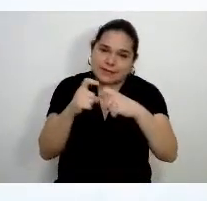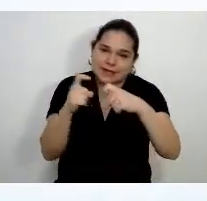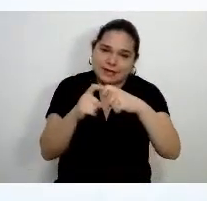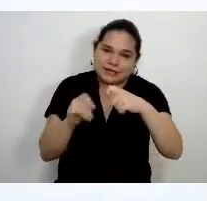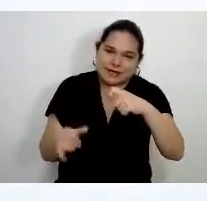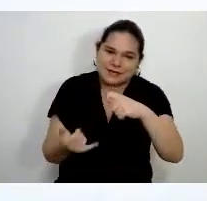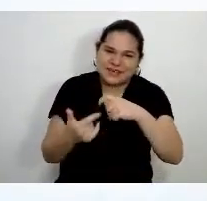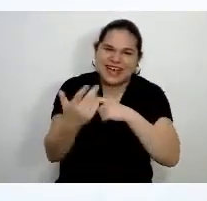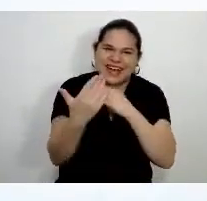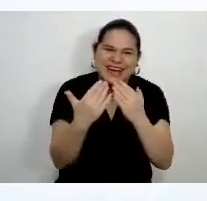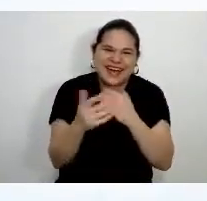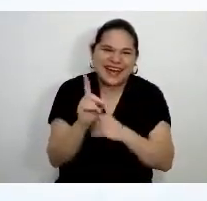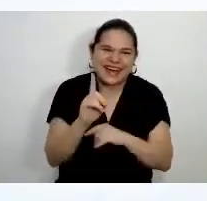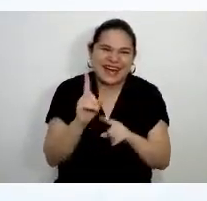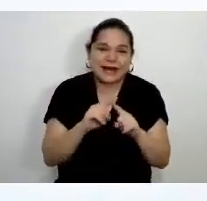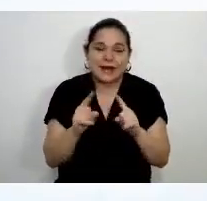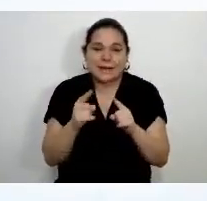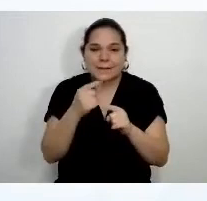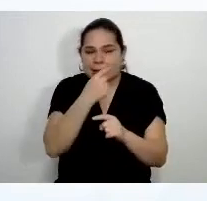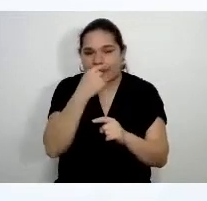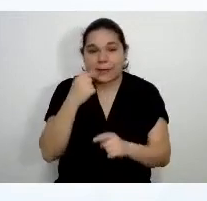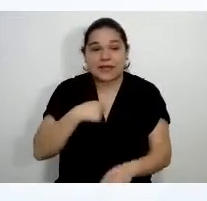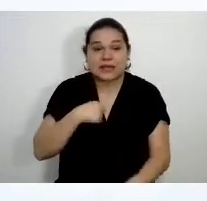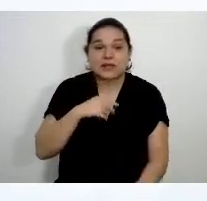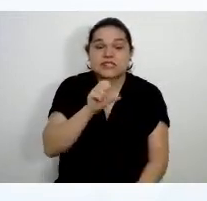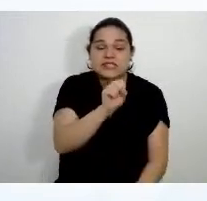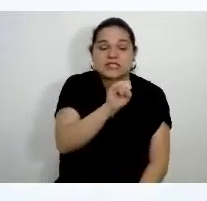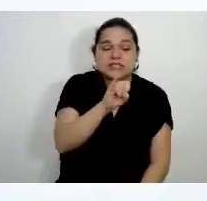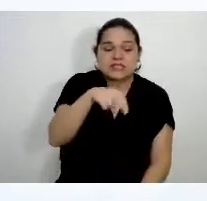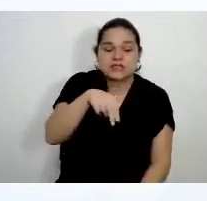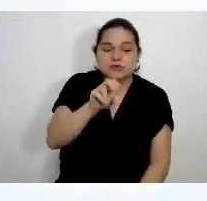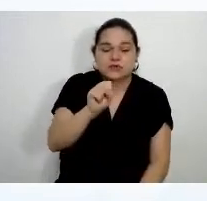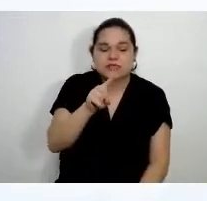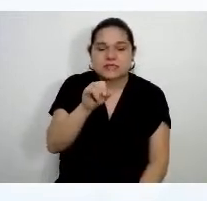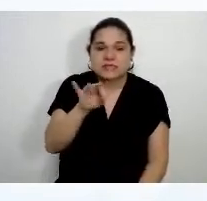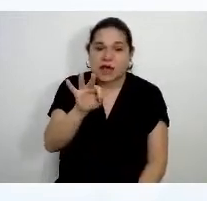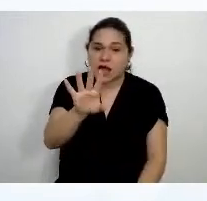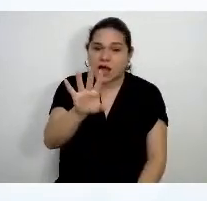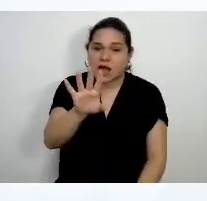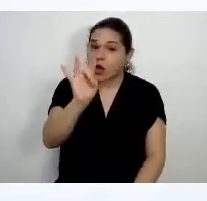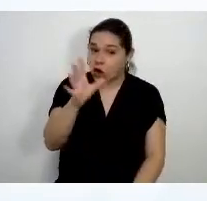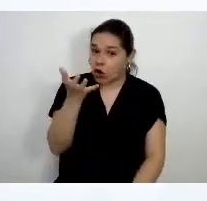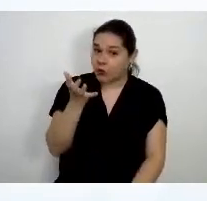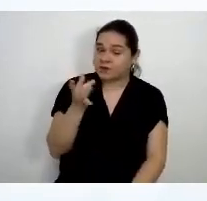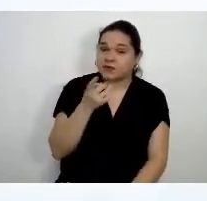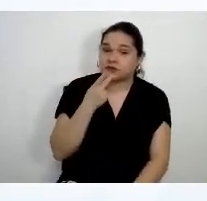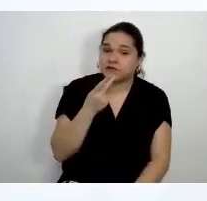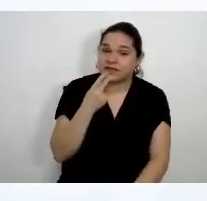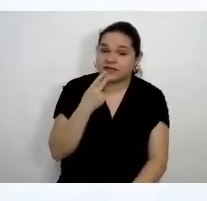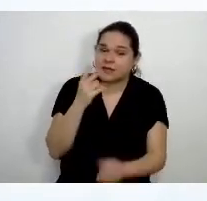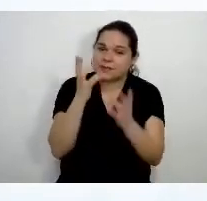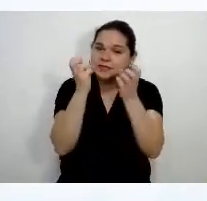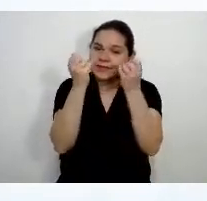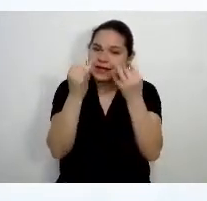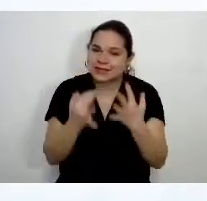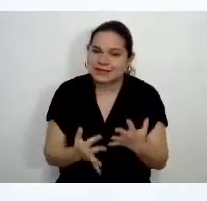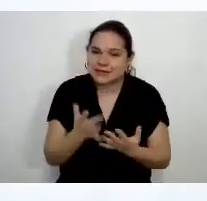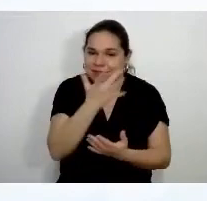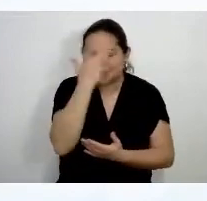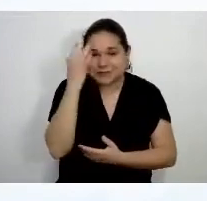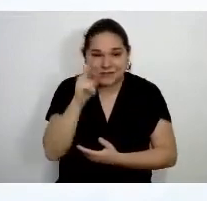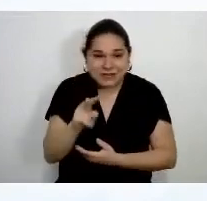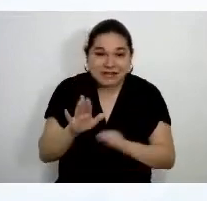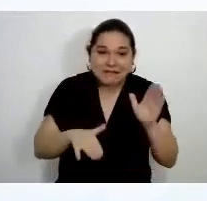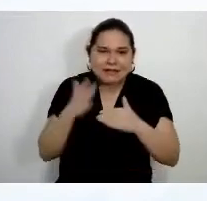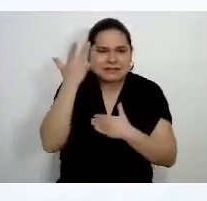tenho uma sinusite crônica e também tenho... Deixa eu fazer uma breve explicação, porque as pessoas estão escutando, talvez não estejam